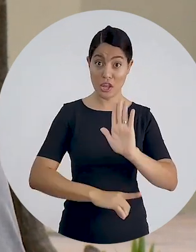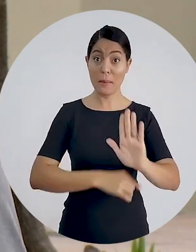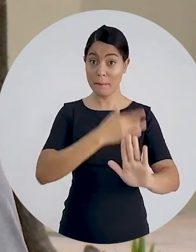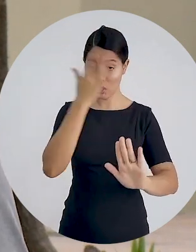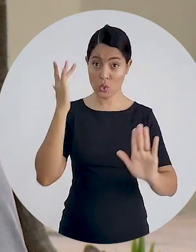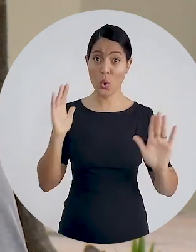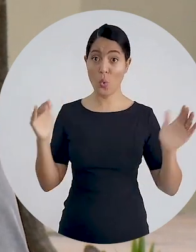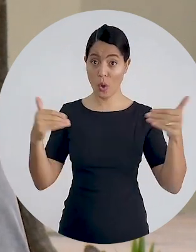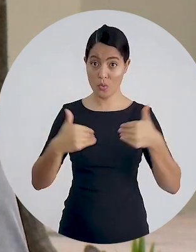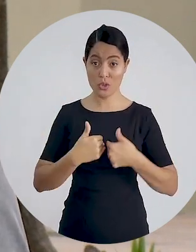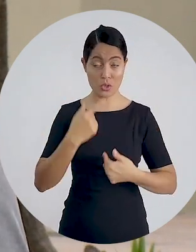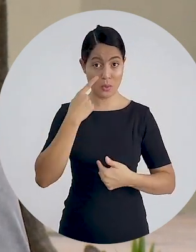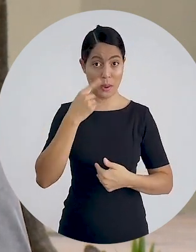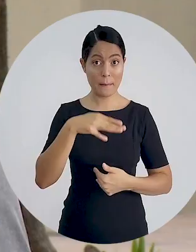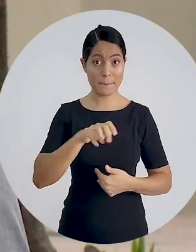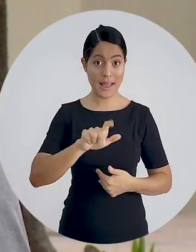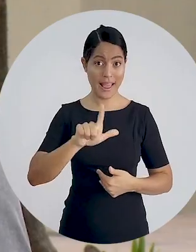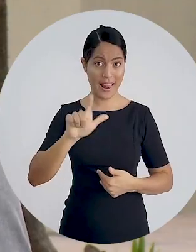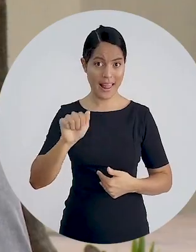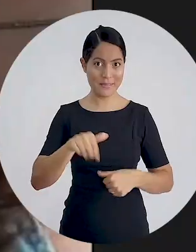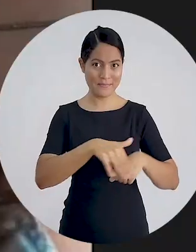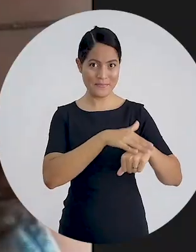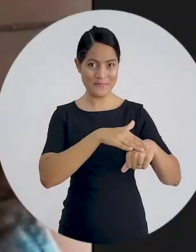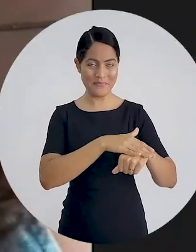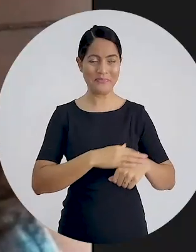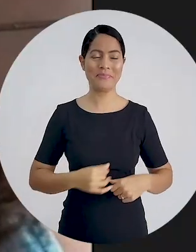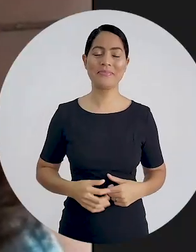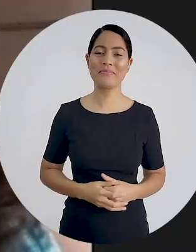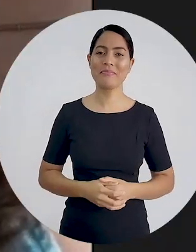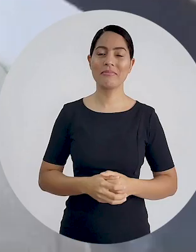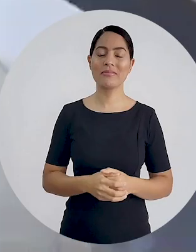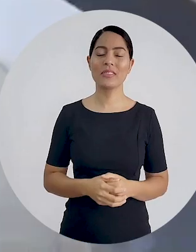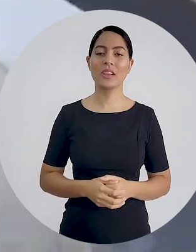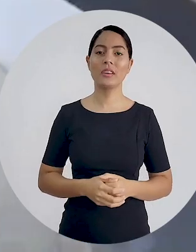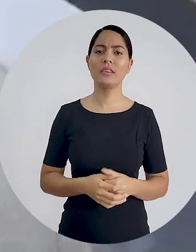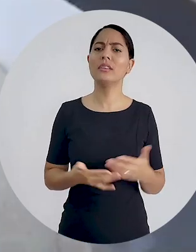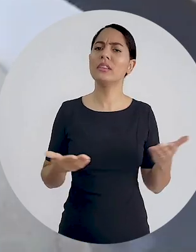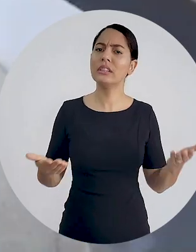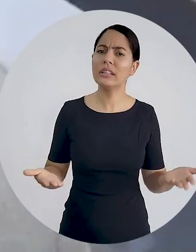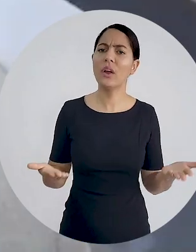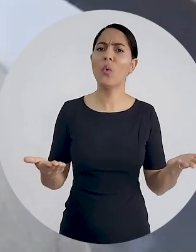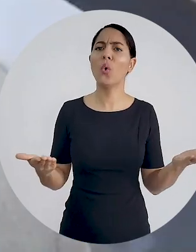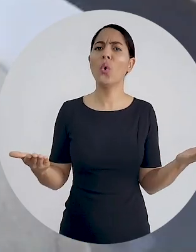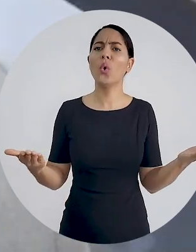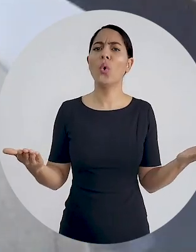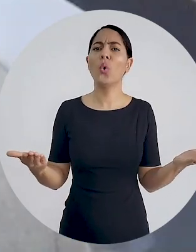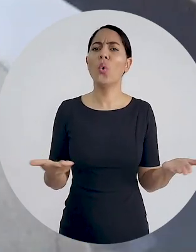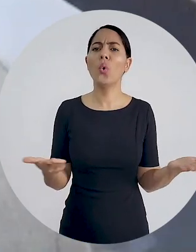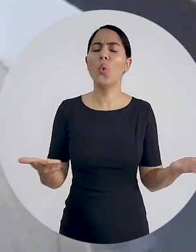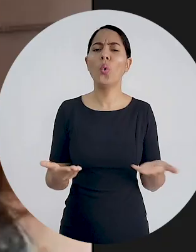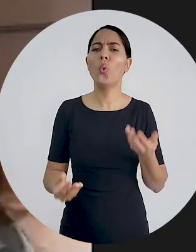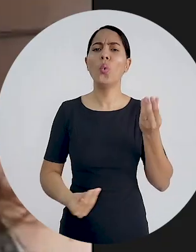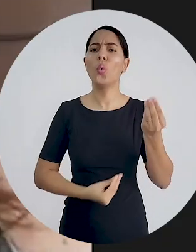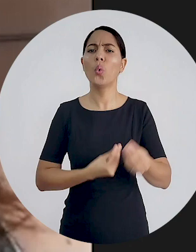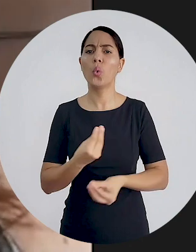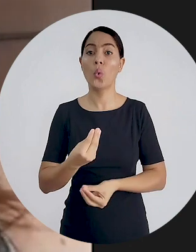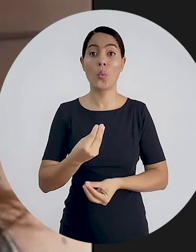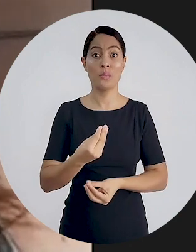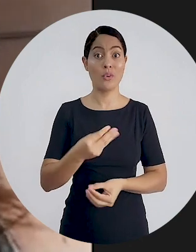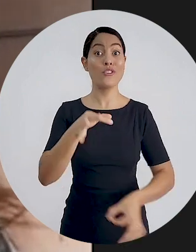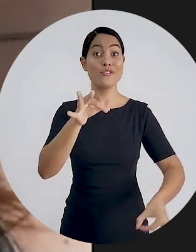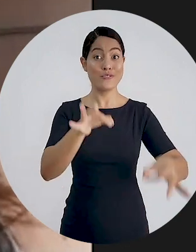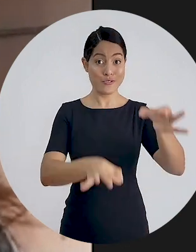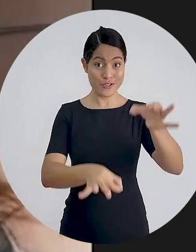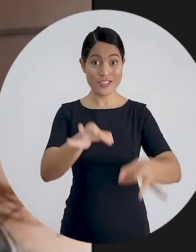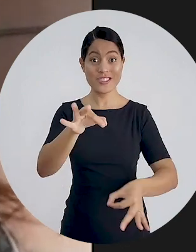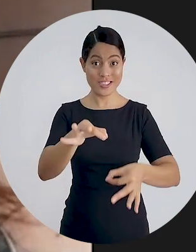Autismo, Marla Mendes de Souza. O que tem acontecido constantemente agora é que a Justiça